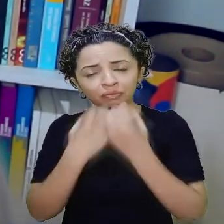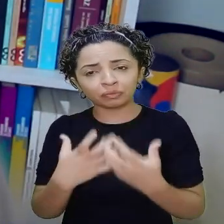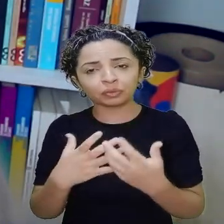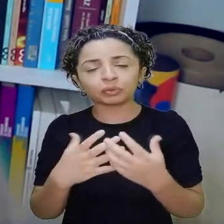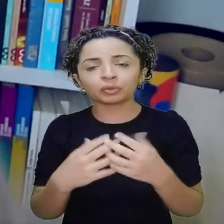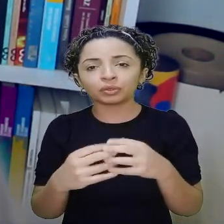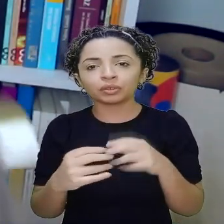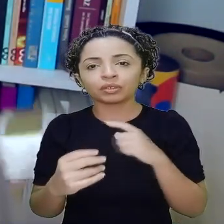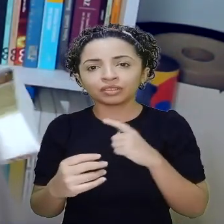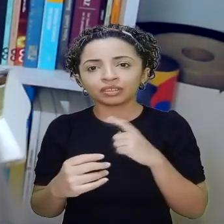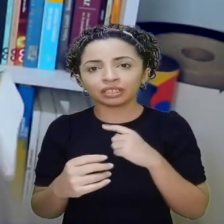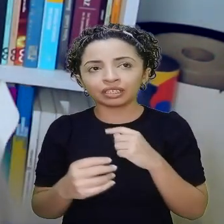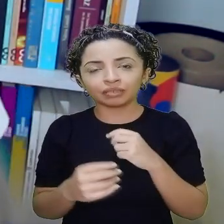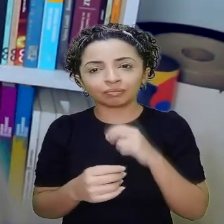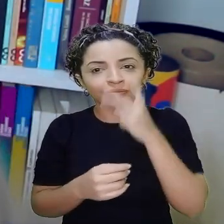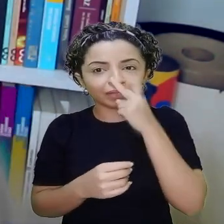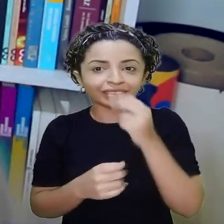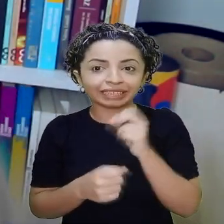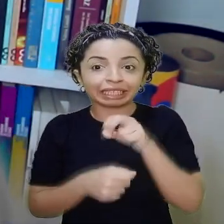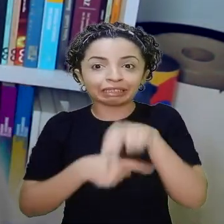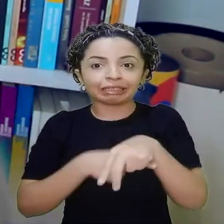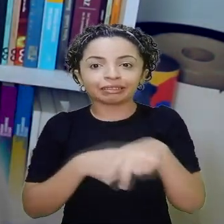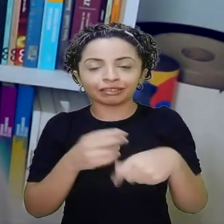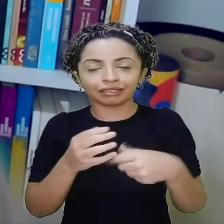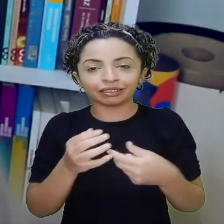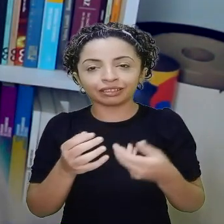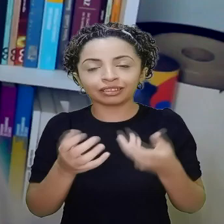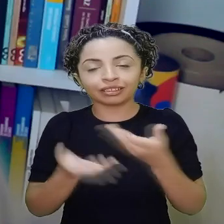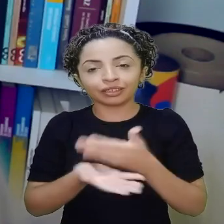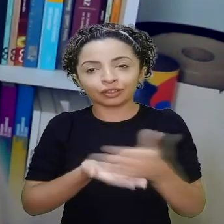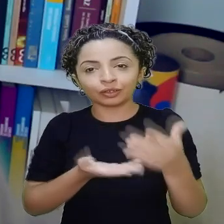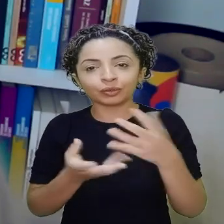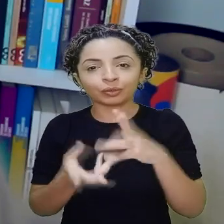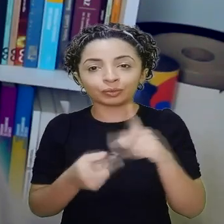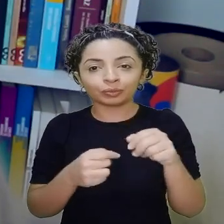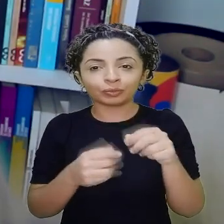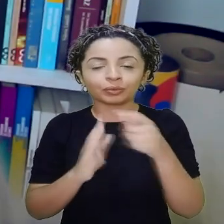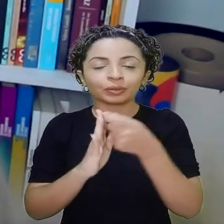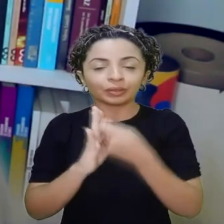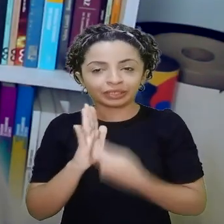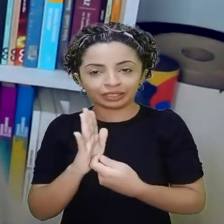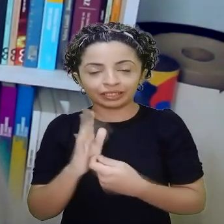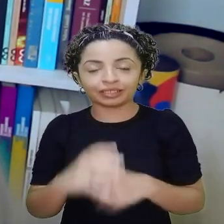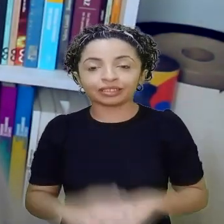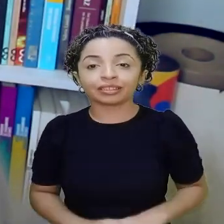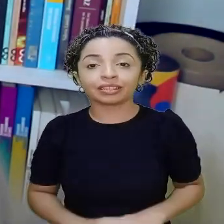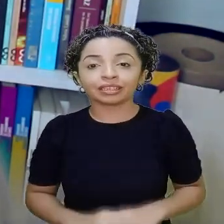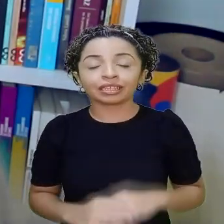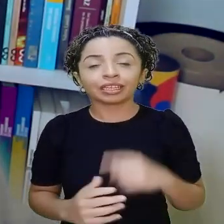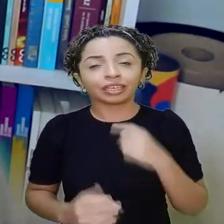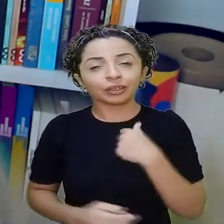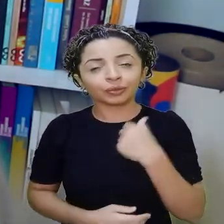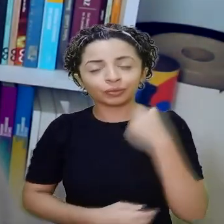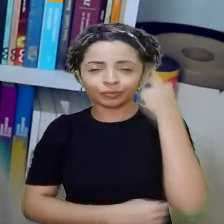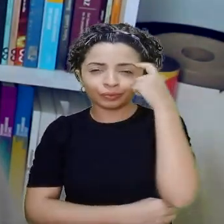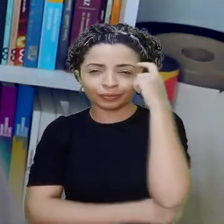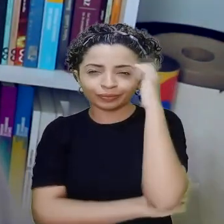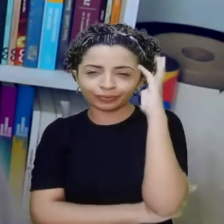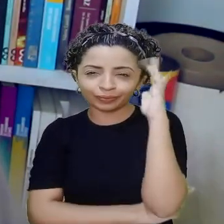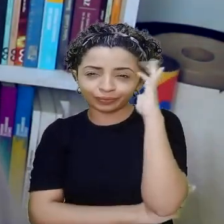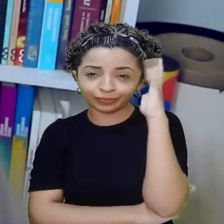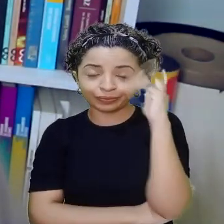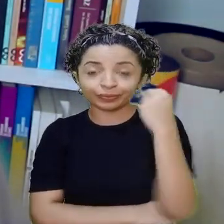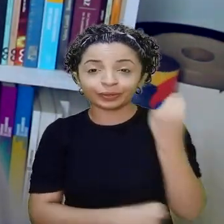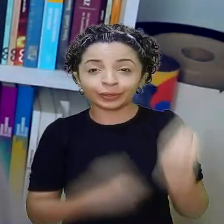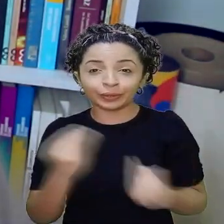introdutório, muito introdutório, mas é um livro interessante sobre o mundo da escrita. Eu vou fazer um vídeo em breve. Tô tentando imaginar assim, uma